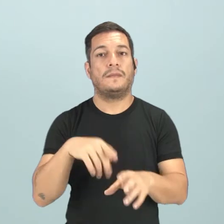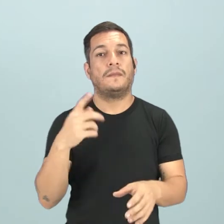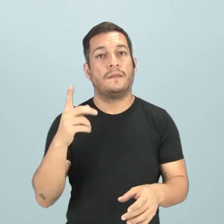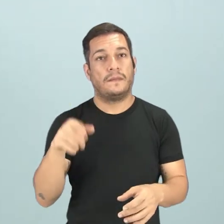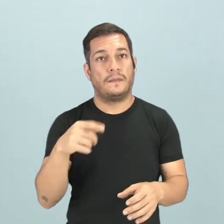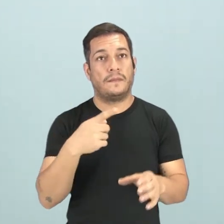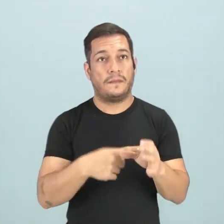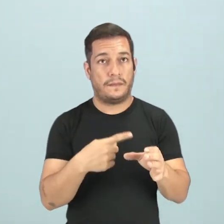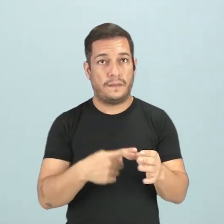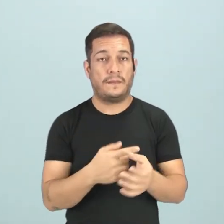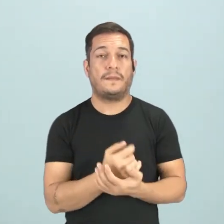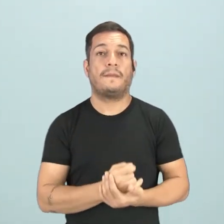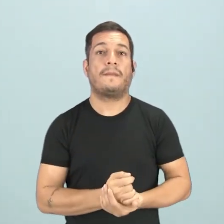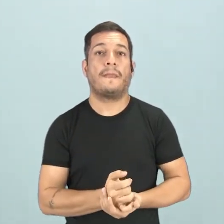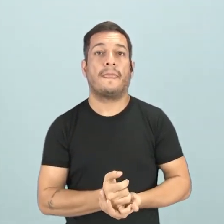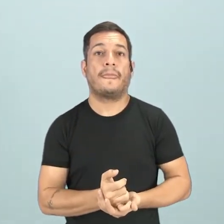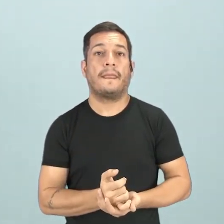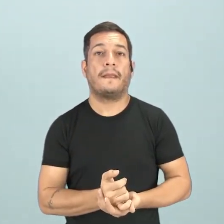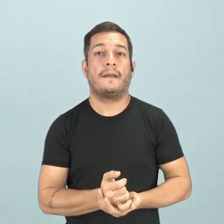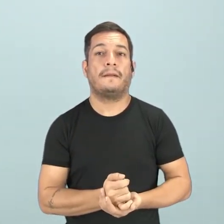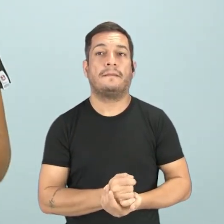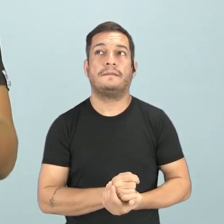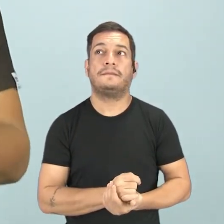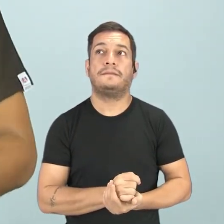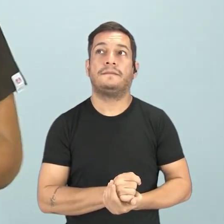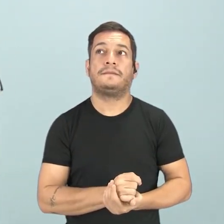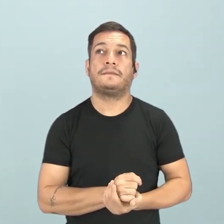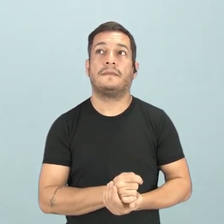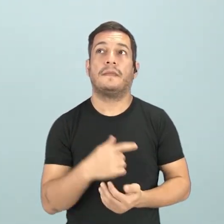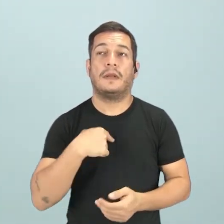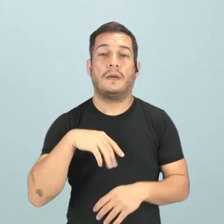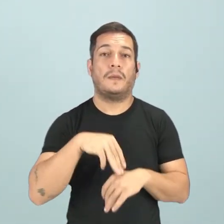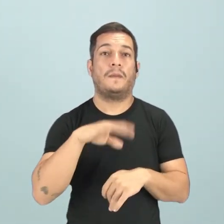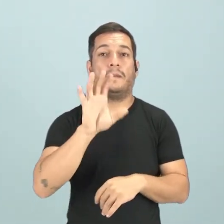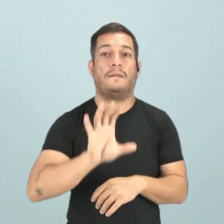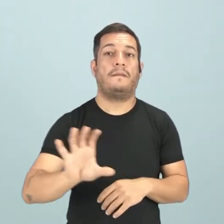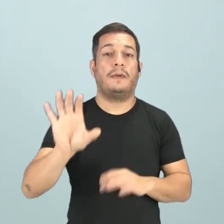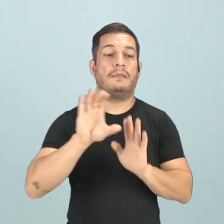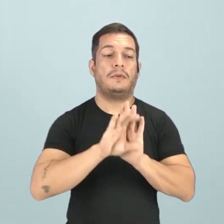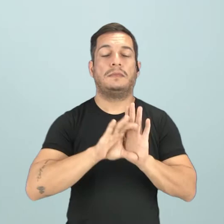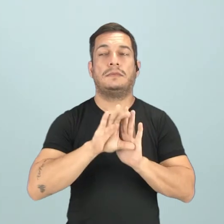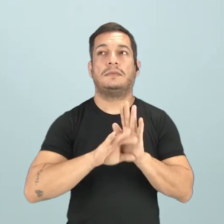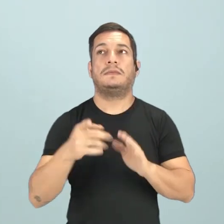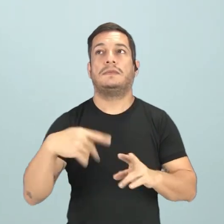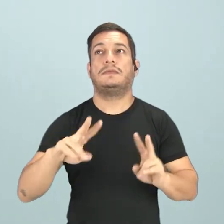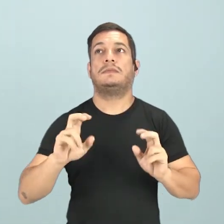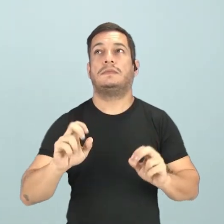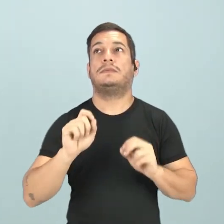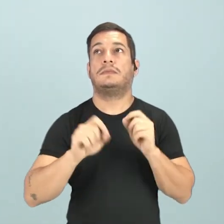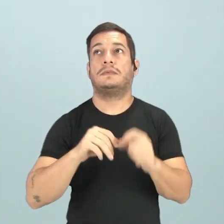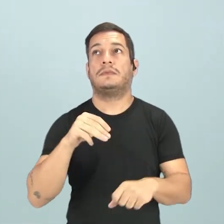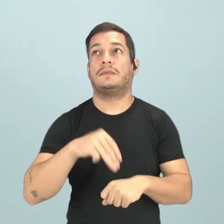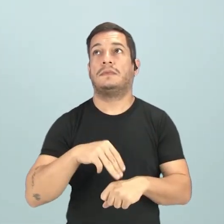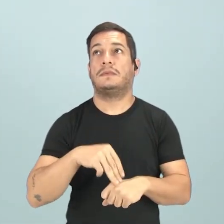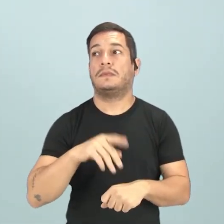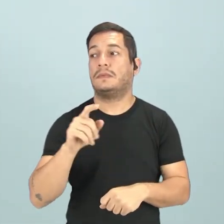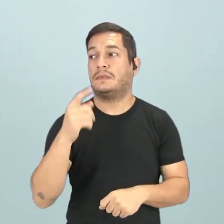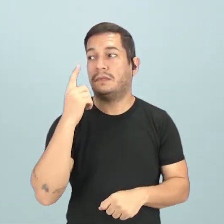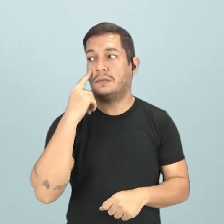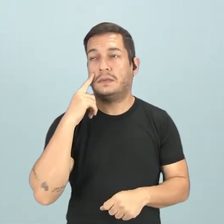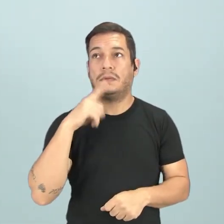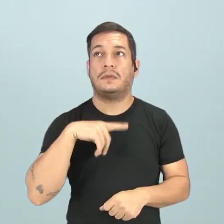das zonas urbanas. Nós temos aqui um mapa conceitual que pode observar. Nesse mapa conceitual nós vamos ver